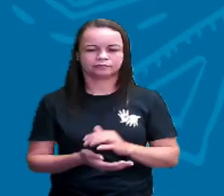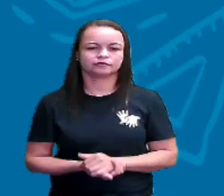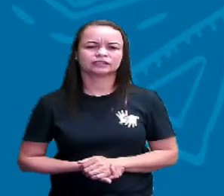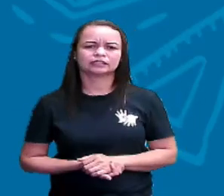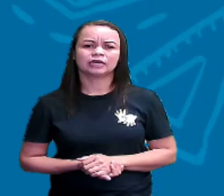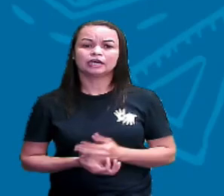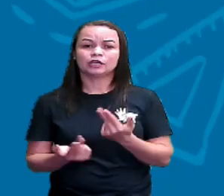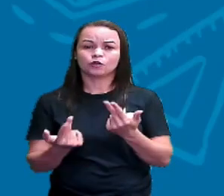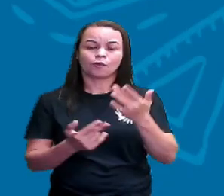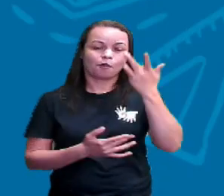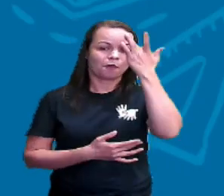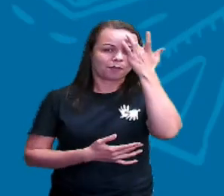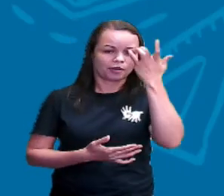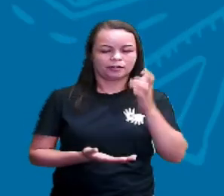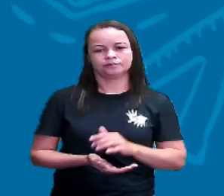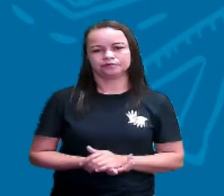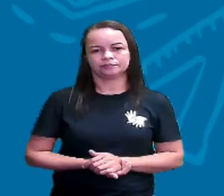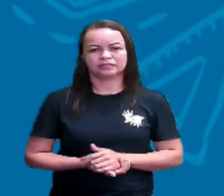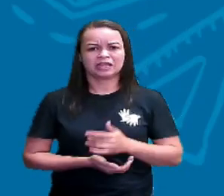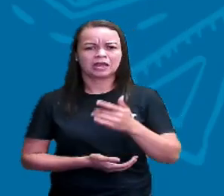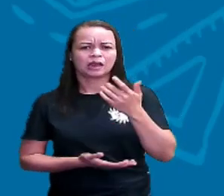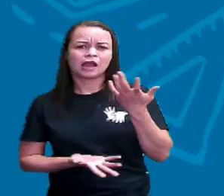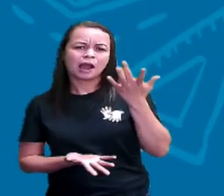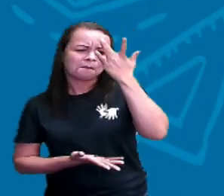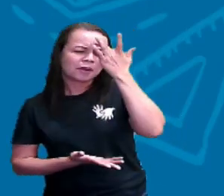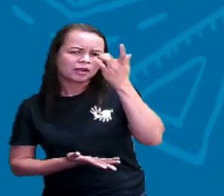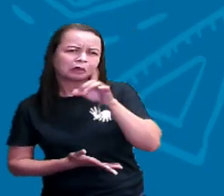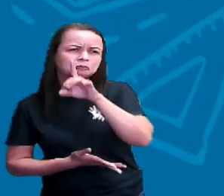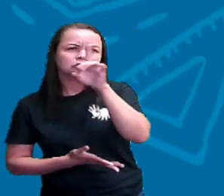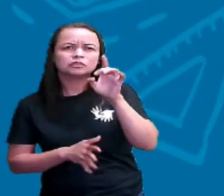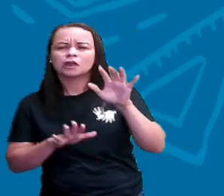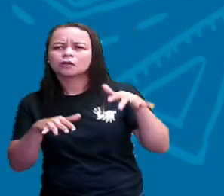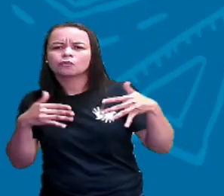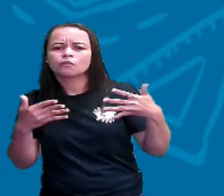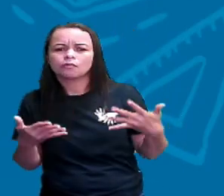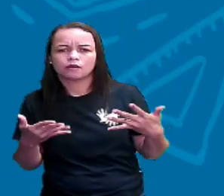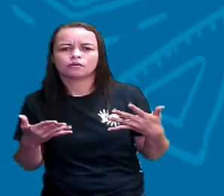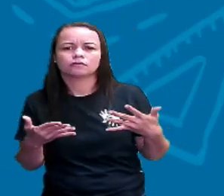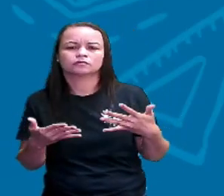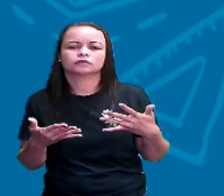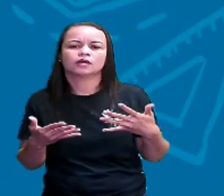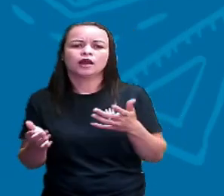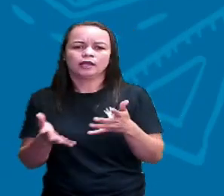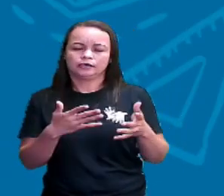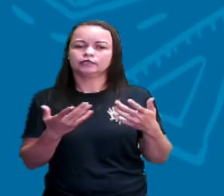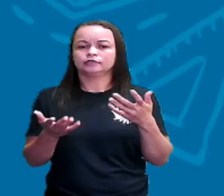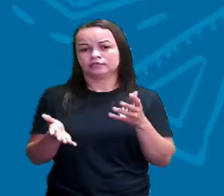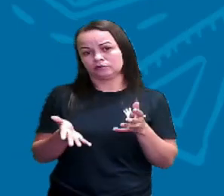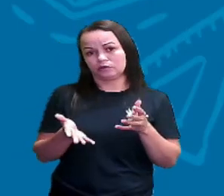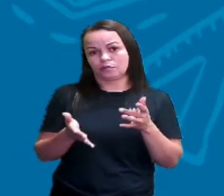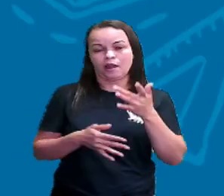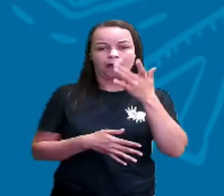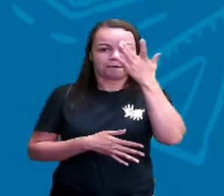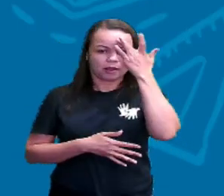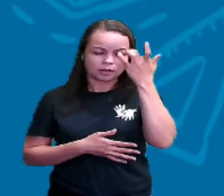Ó. Que dia é mañana? Então, que dia é amanhã? Mañana é sábado,